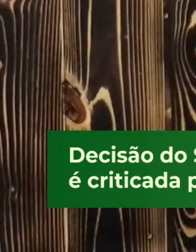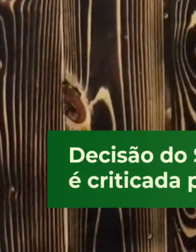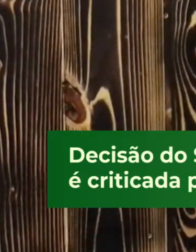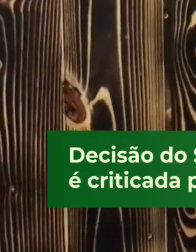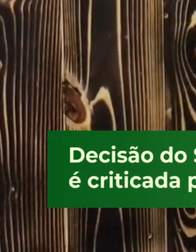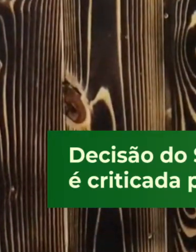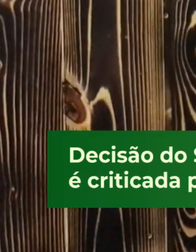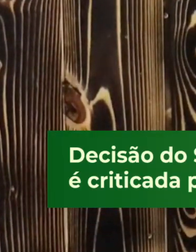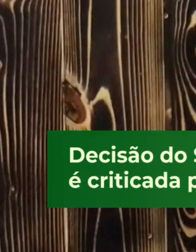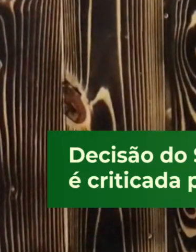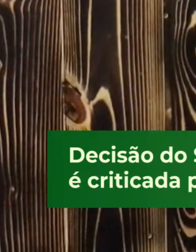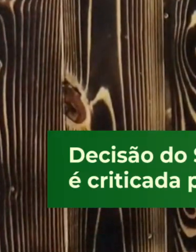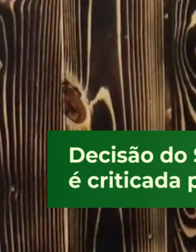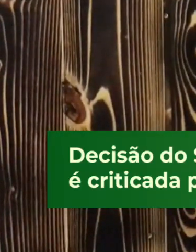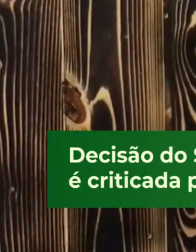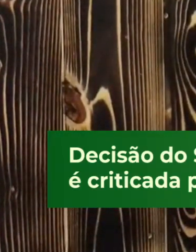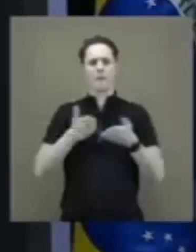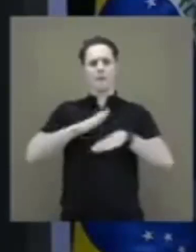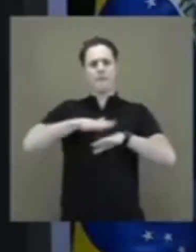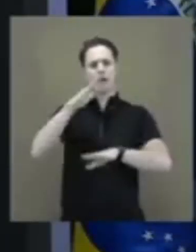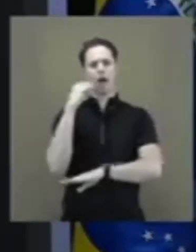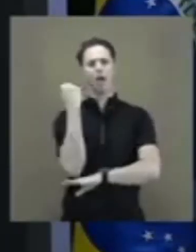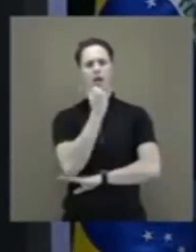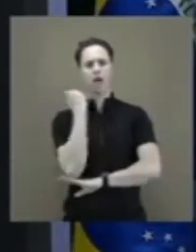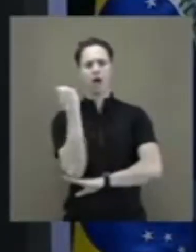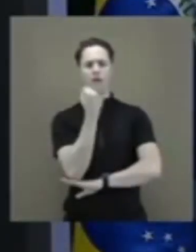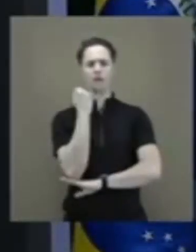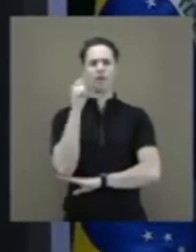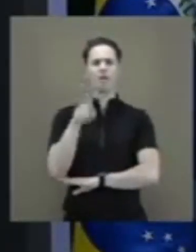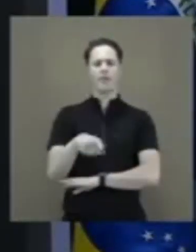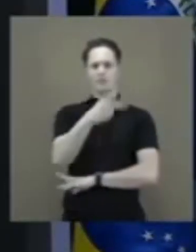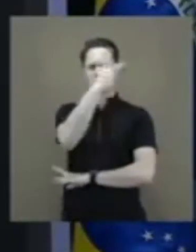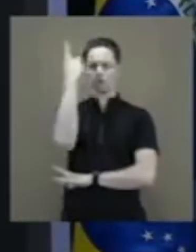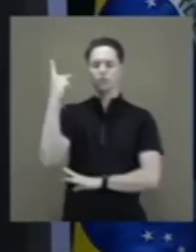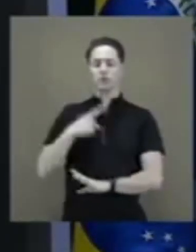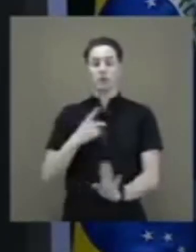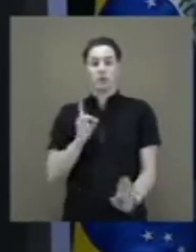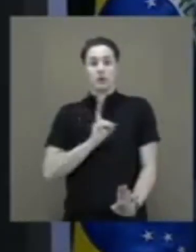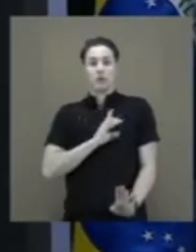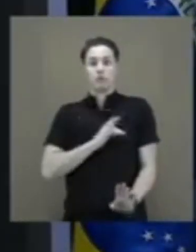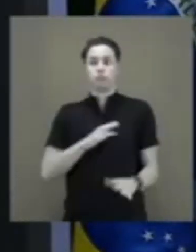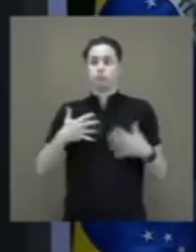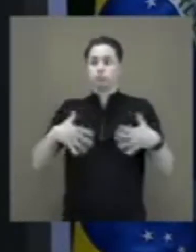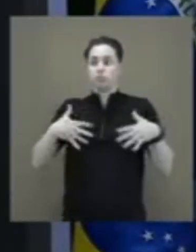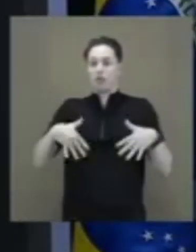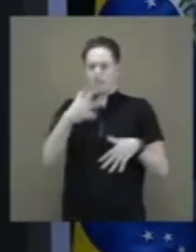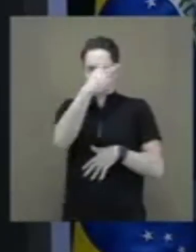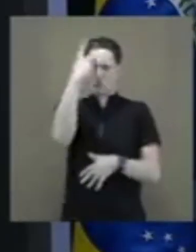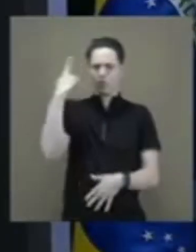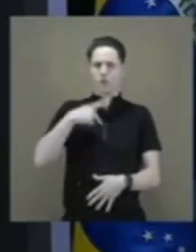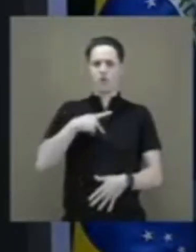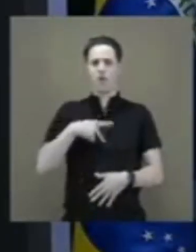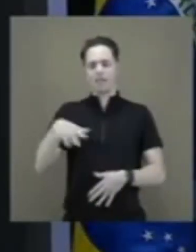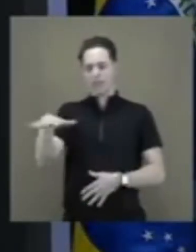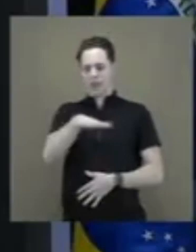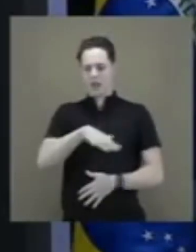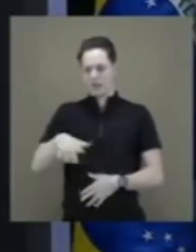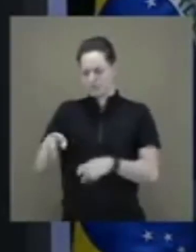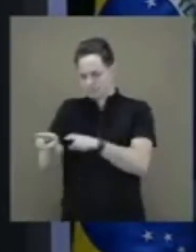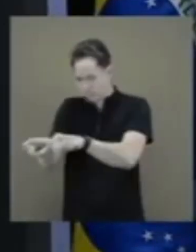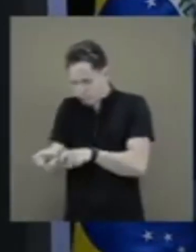os produtores rurais do Brasil. A inquietação de quem está no campo